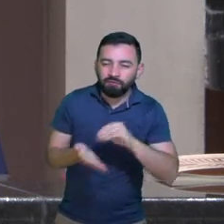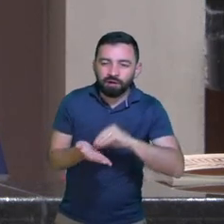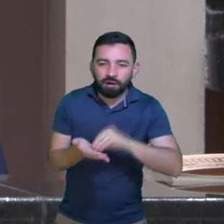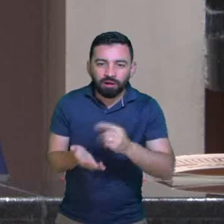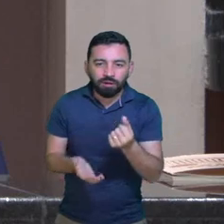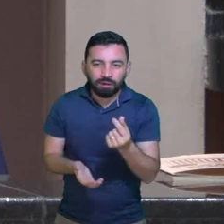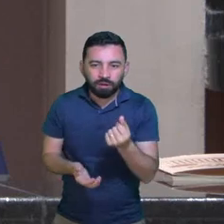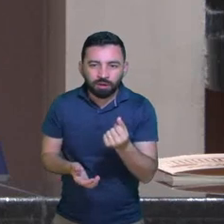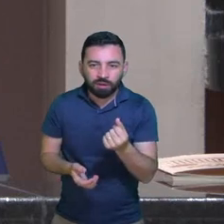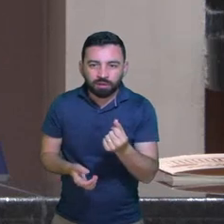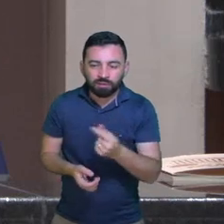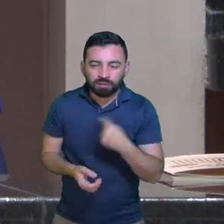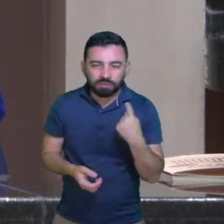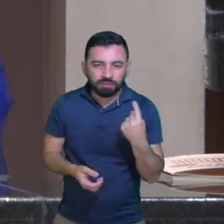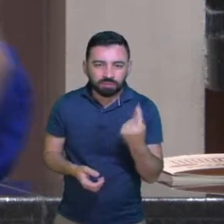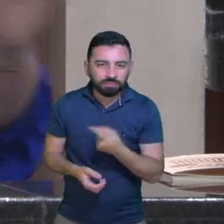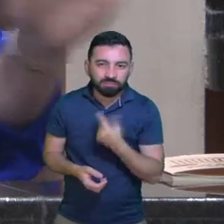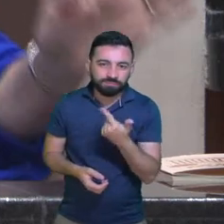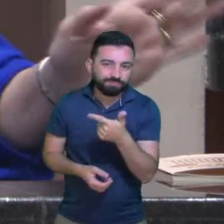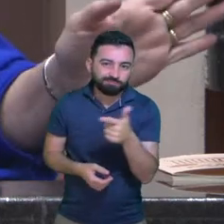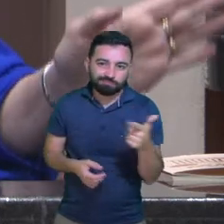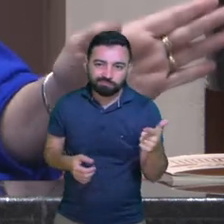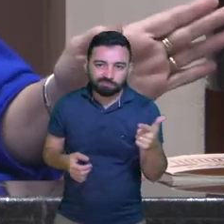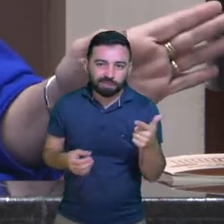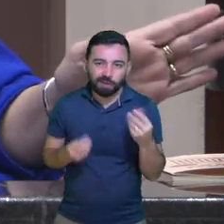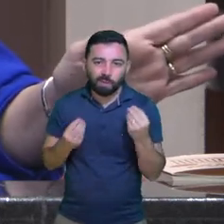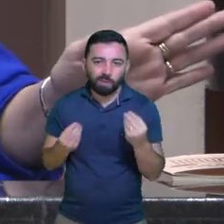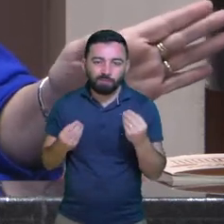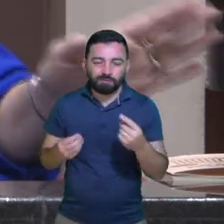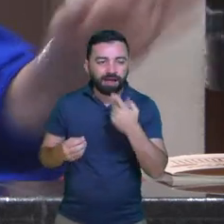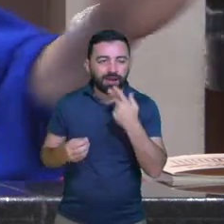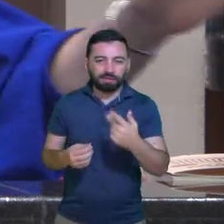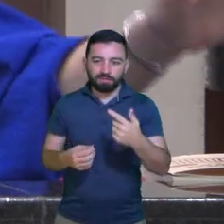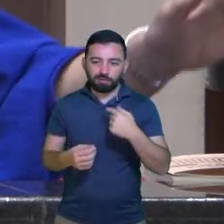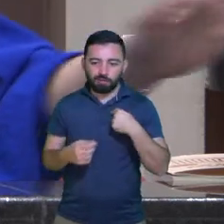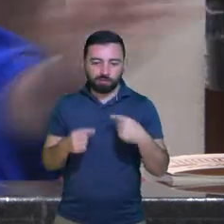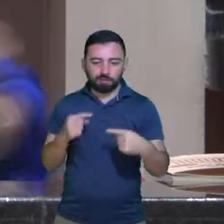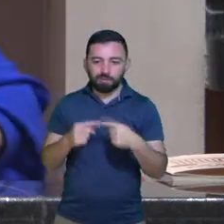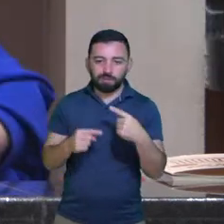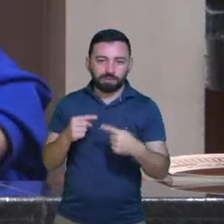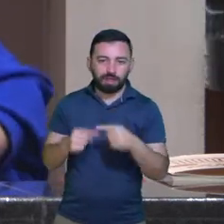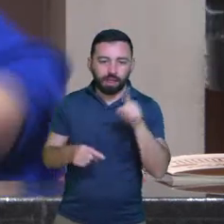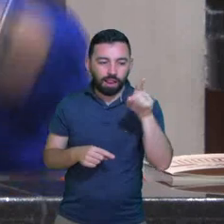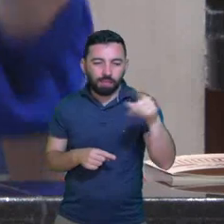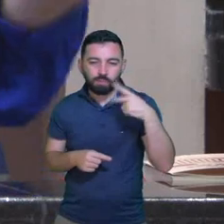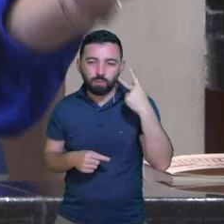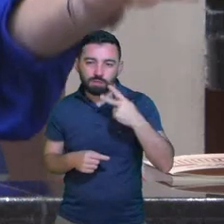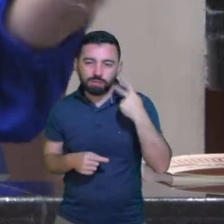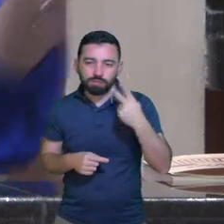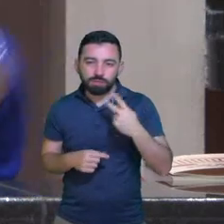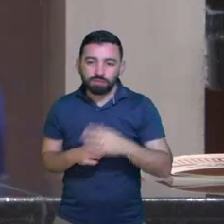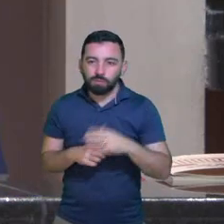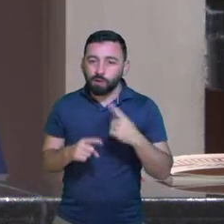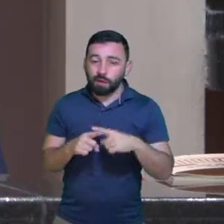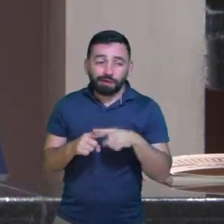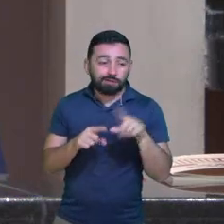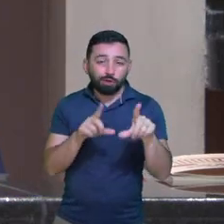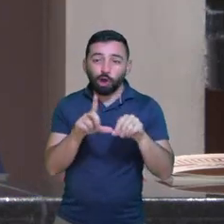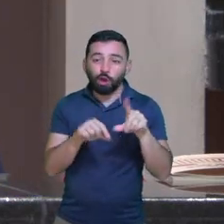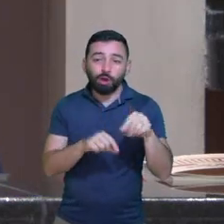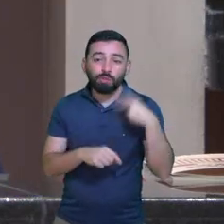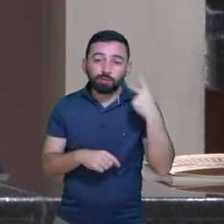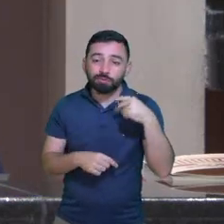não tem como nós dizer que isso não é com a gente que isso é com os políticos porque quem elege os políticos somos